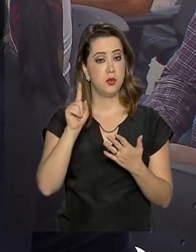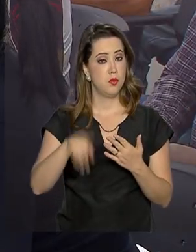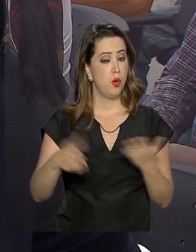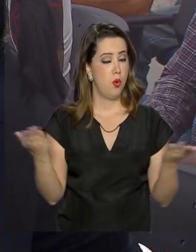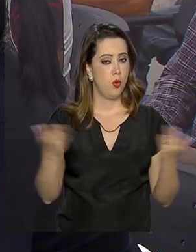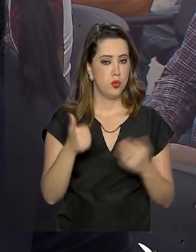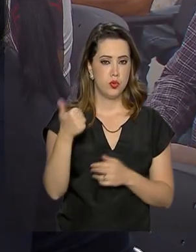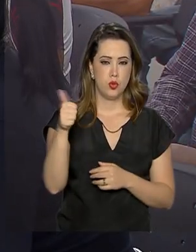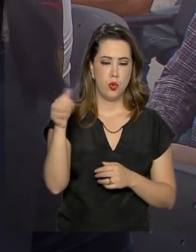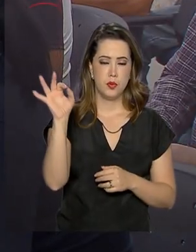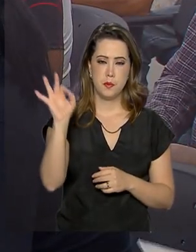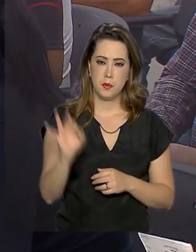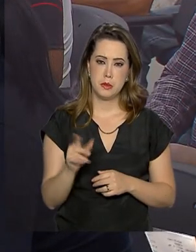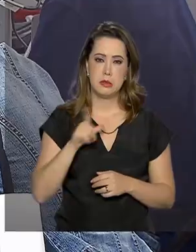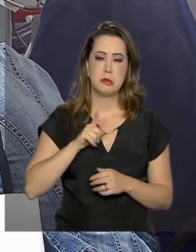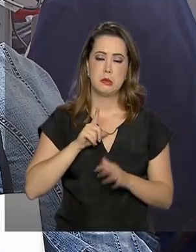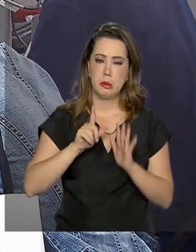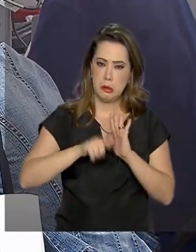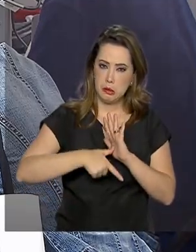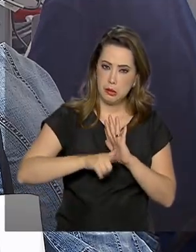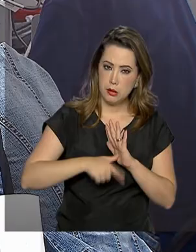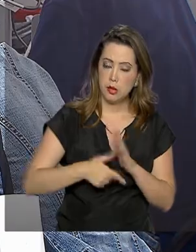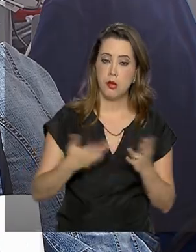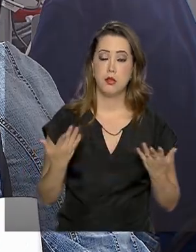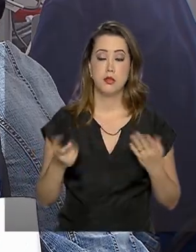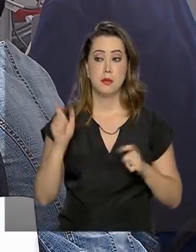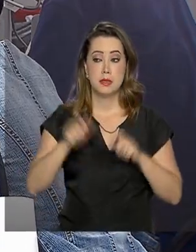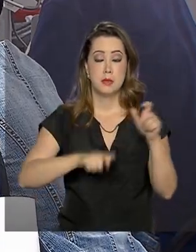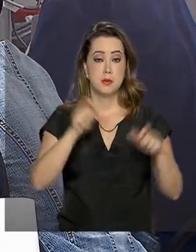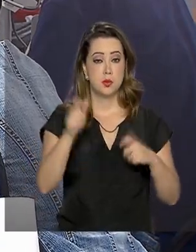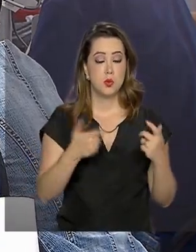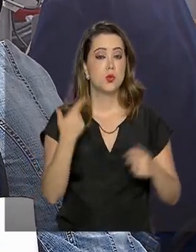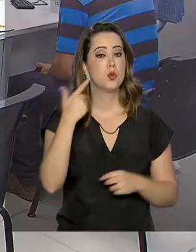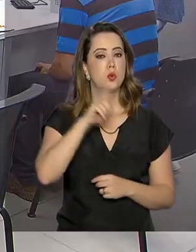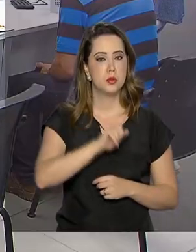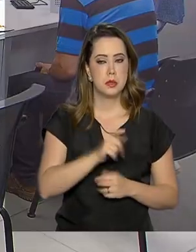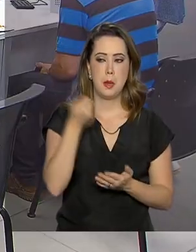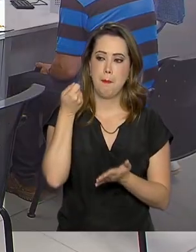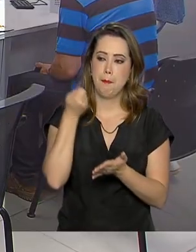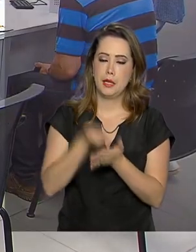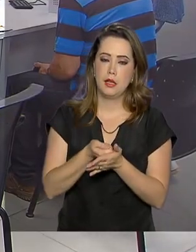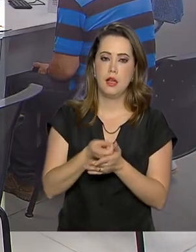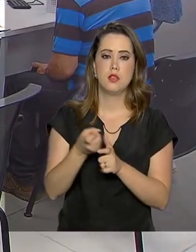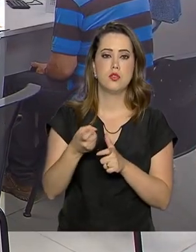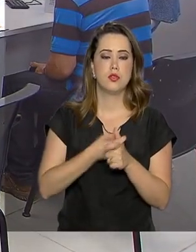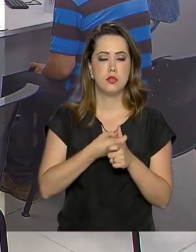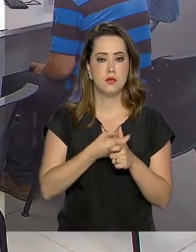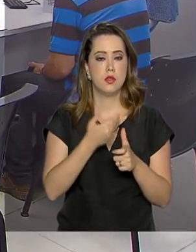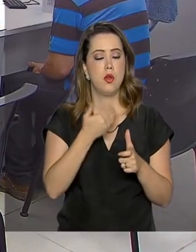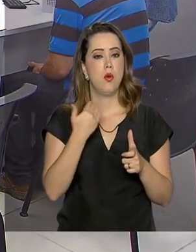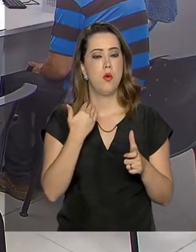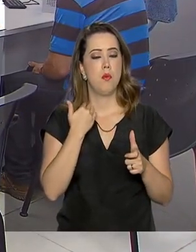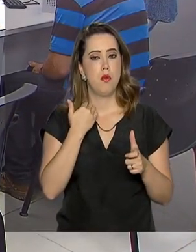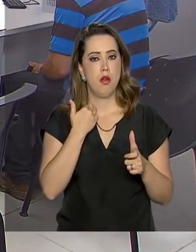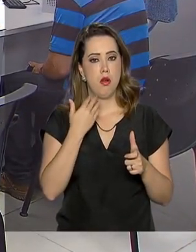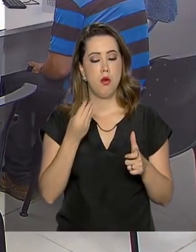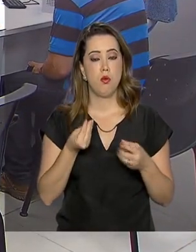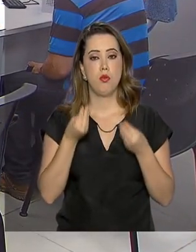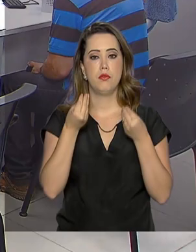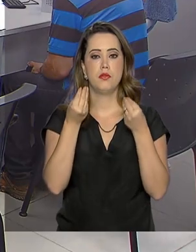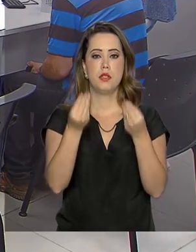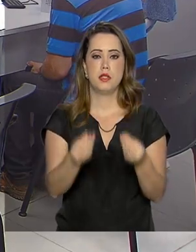estão com algum tipo de atraso para que essas pessoas consigam regularizar a situação o banco passa a oferecer